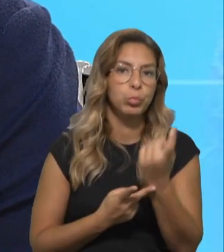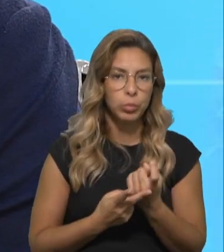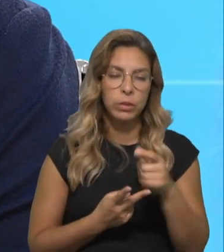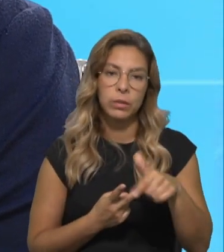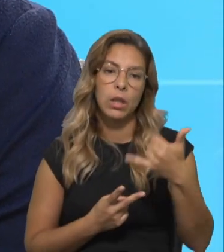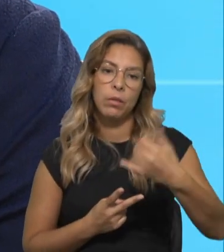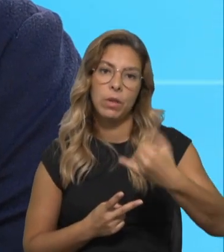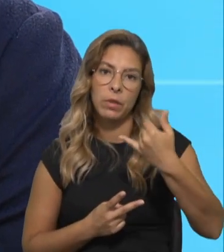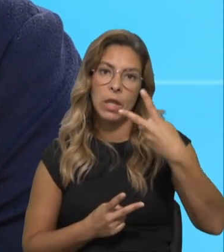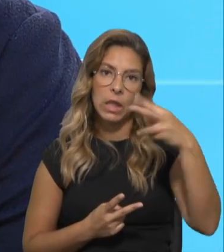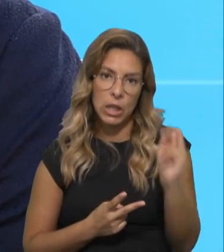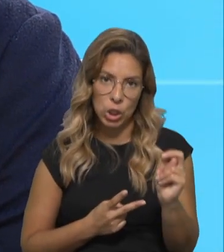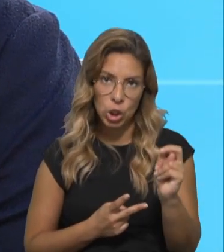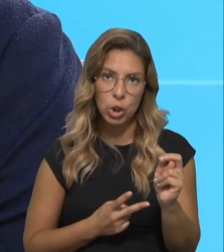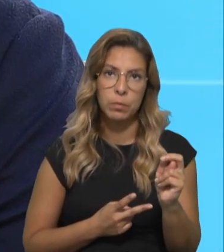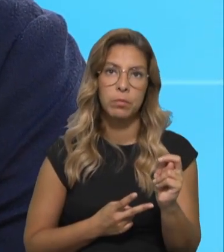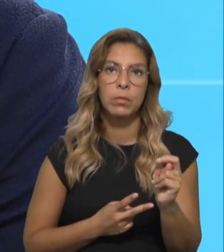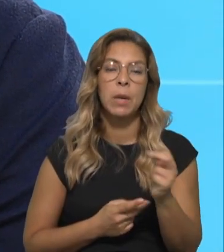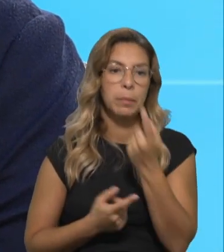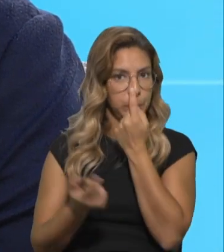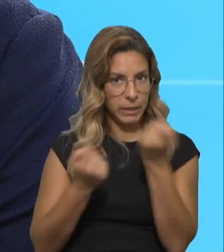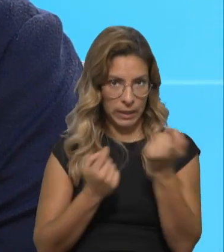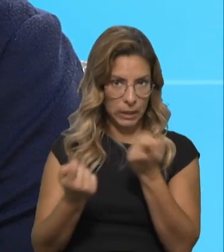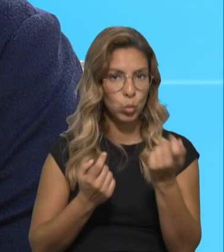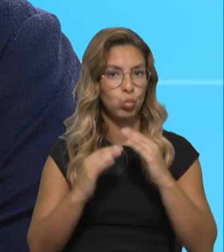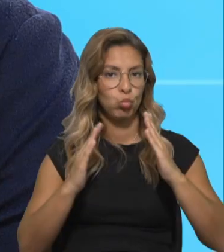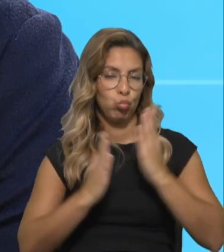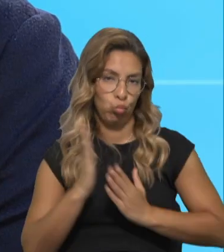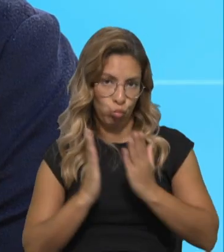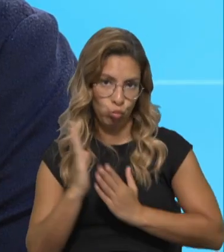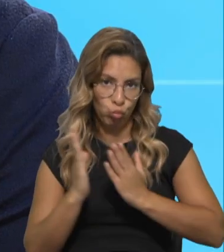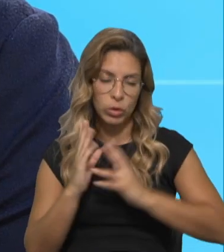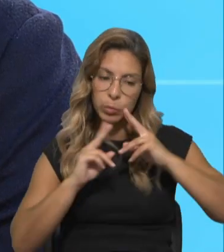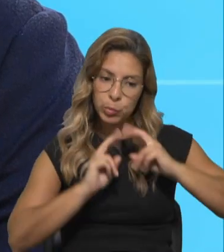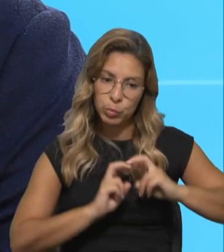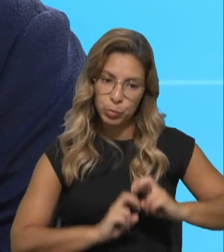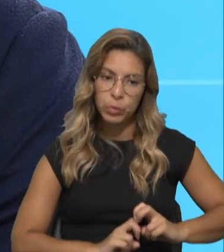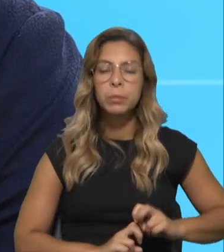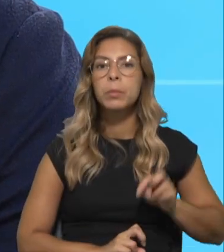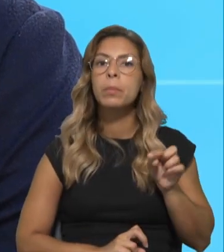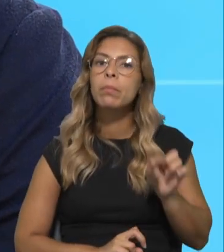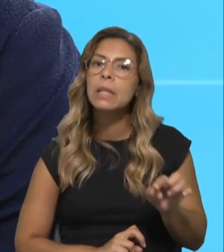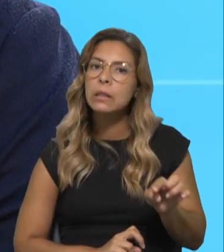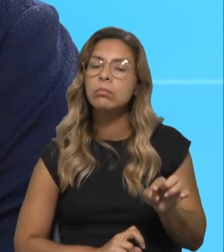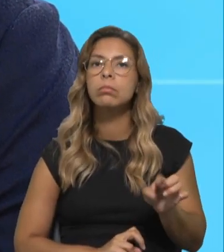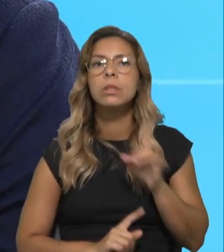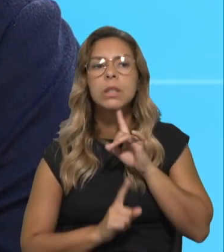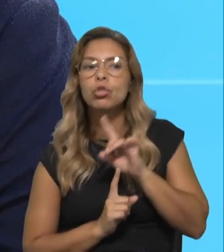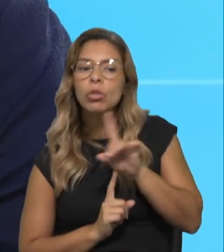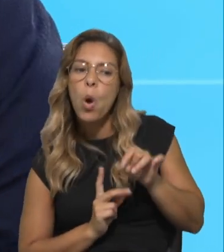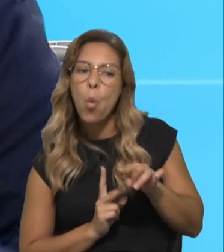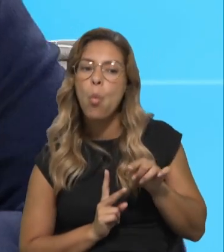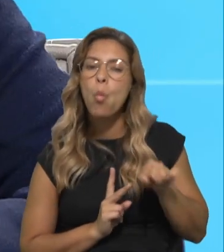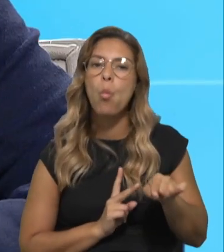2023, um estudo semelhante para perceber se a questão, o primeiro aspecto era